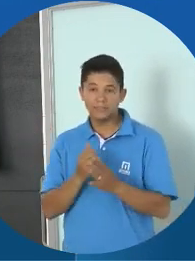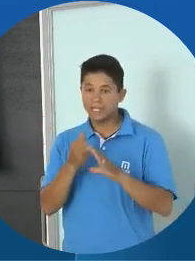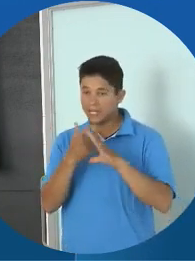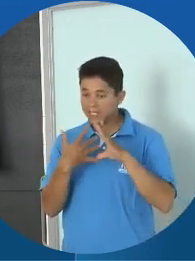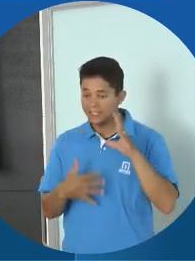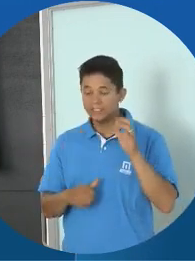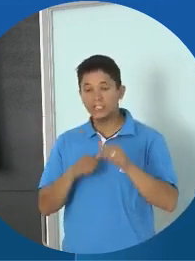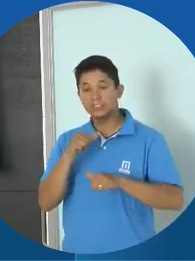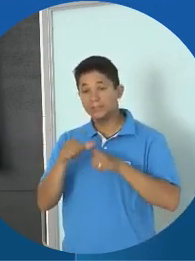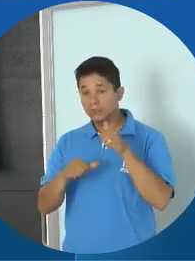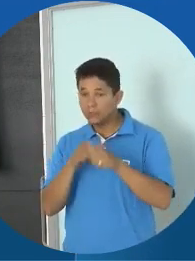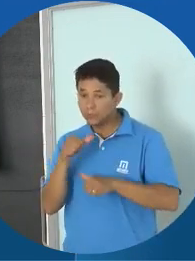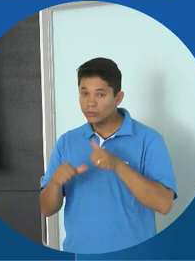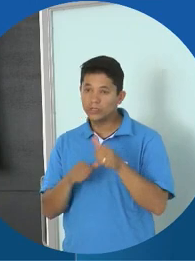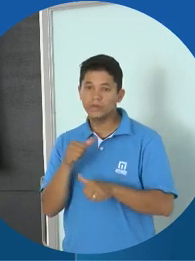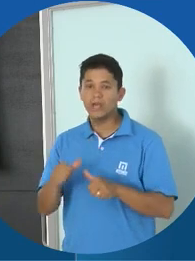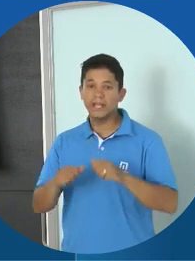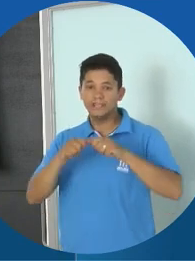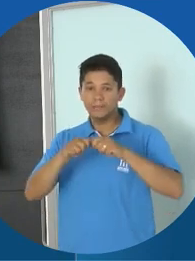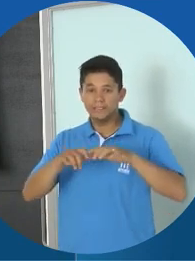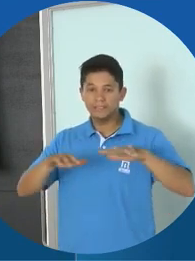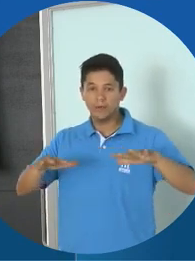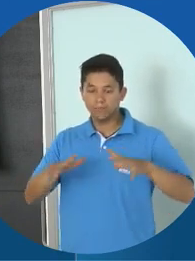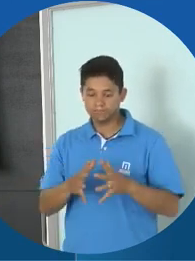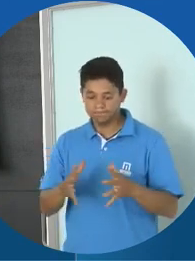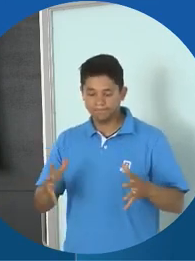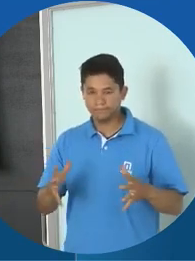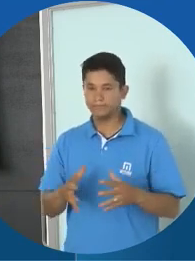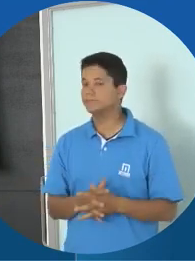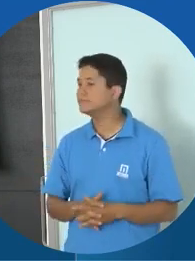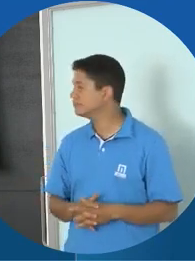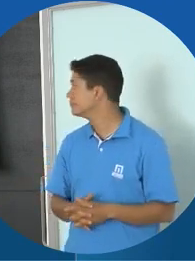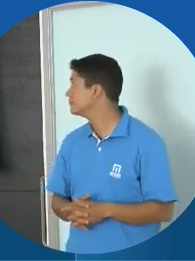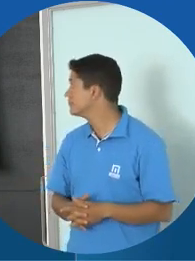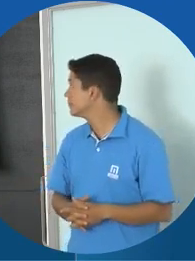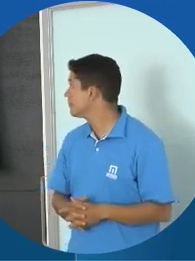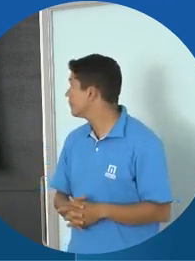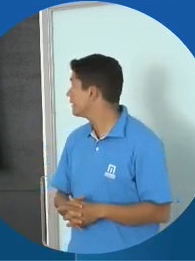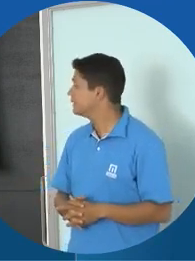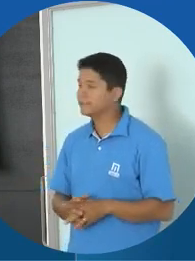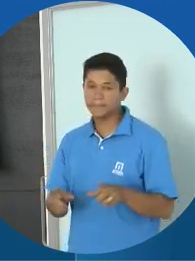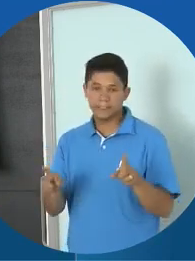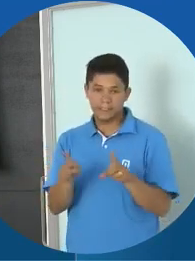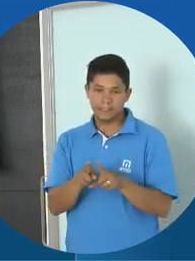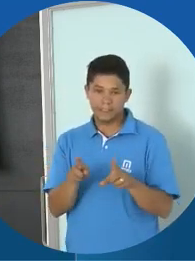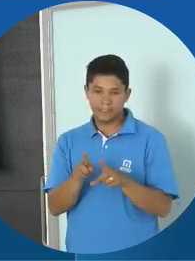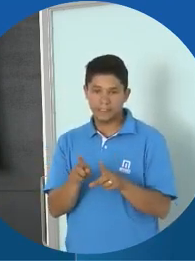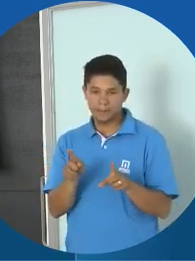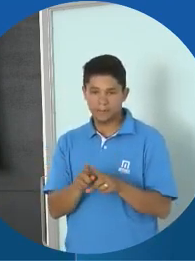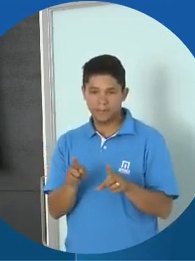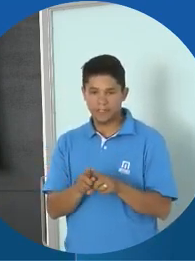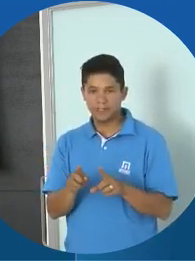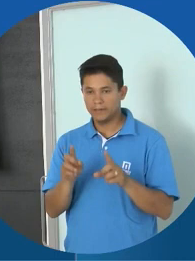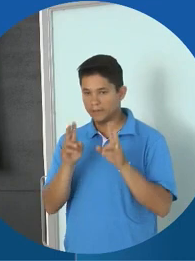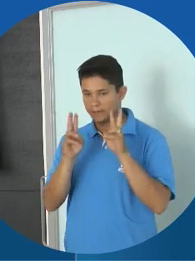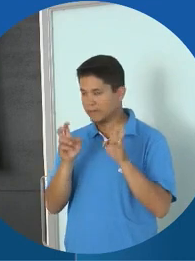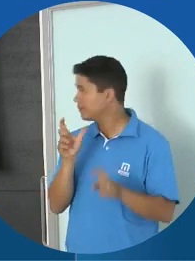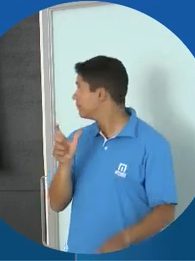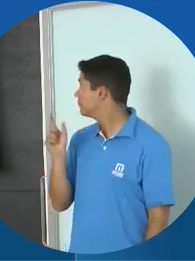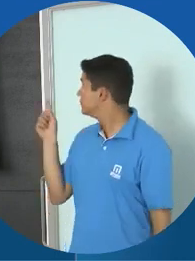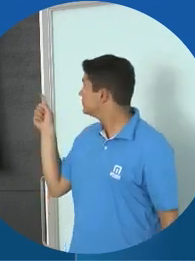mudam totalmente essa taxa de expansão. E nós temos, em termos de bibliografia,